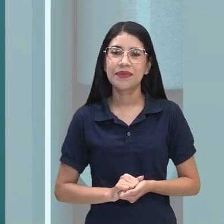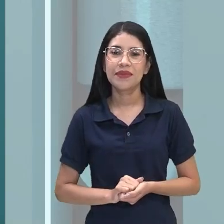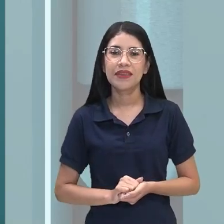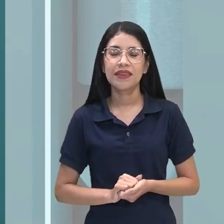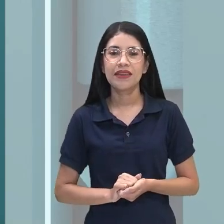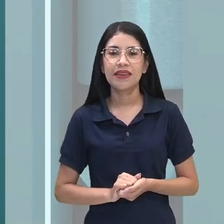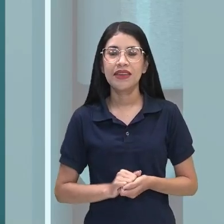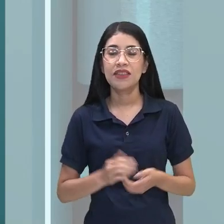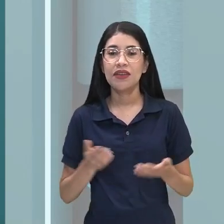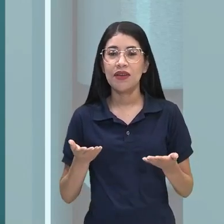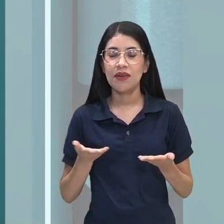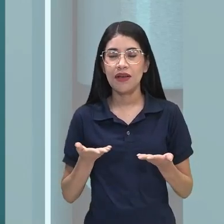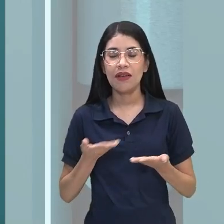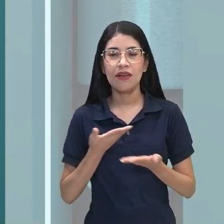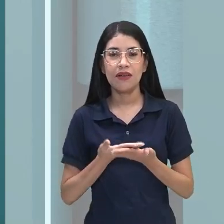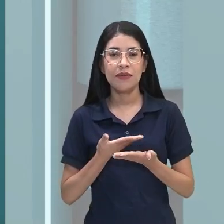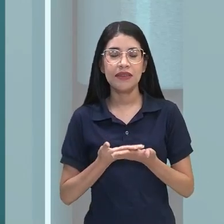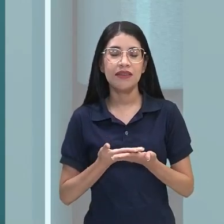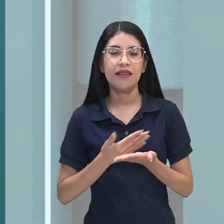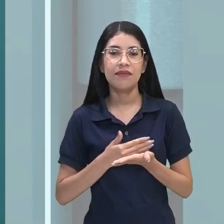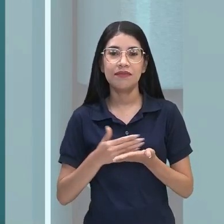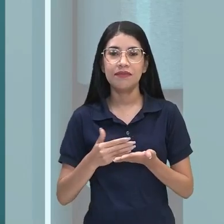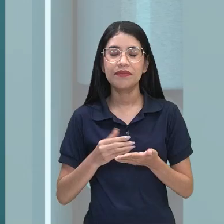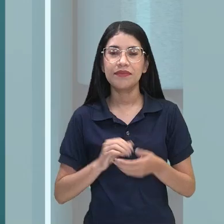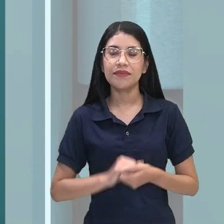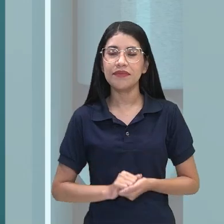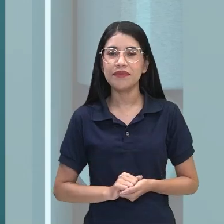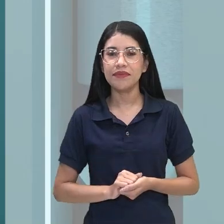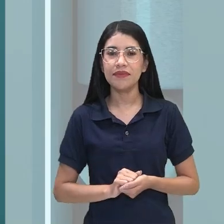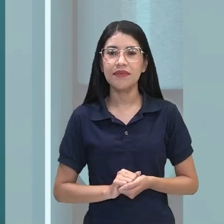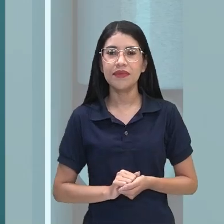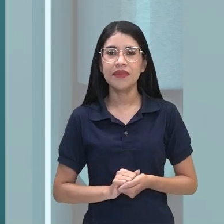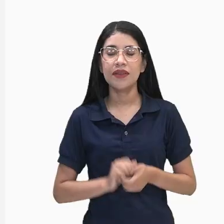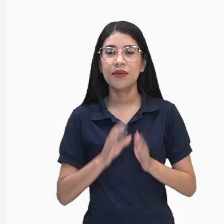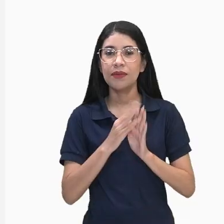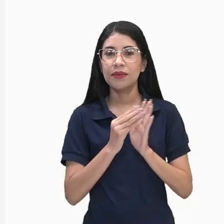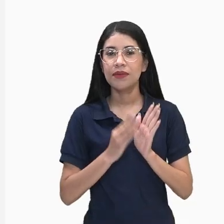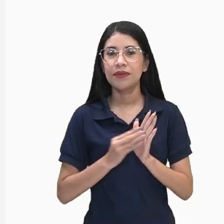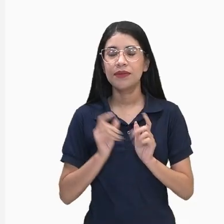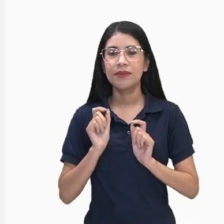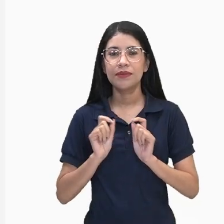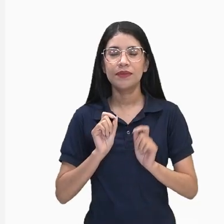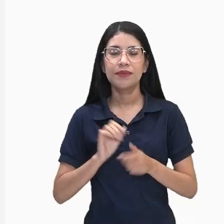vai começar a nossa segunda parte da aula de hoje. Vamos conferir os nossos conteúdos.